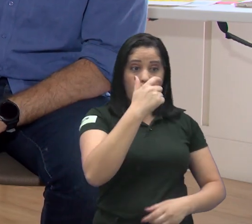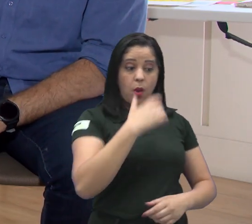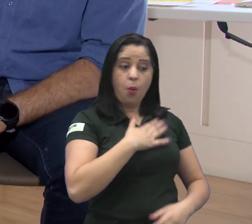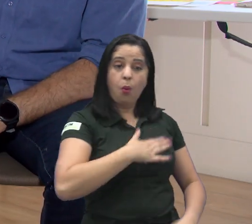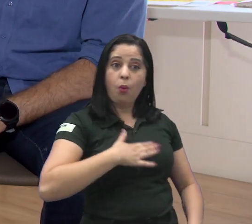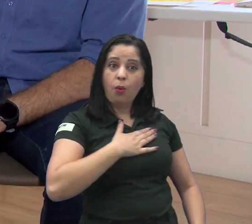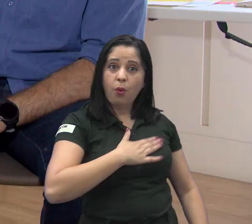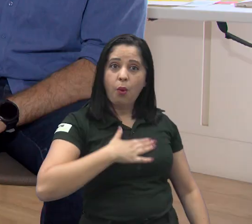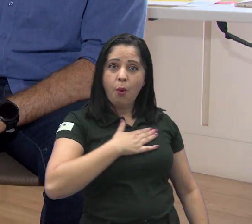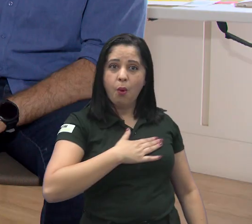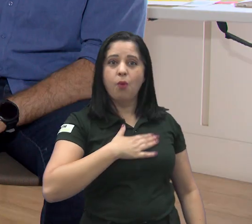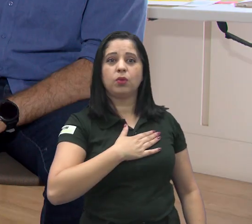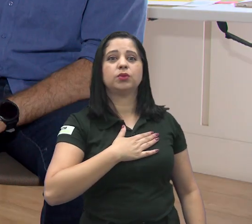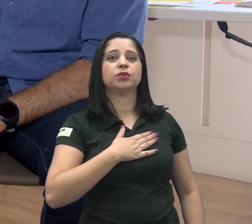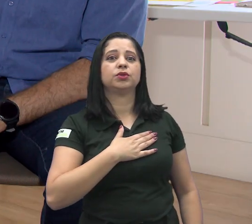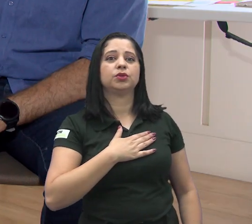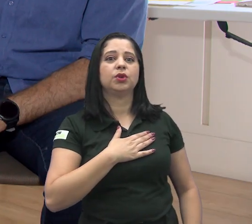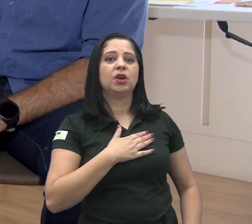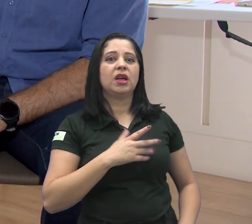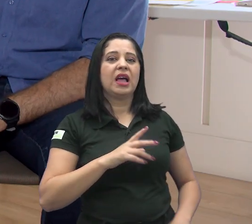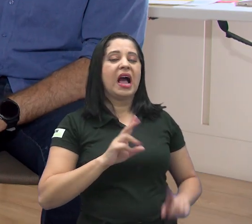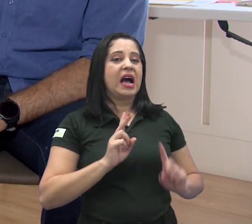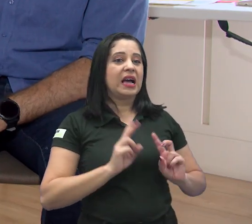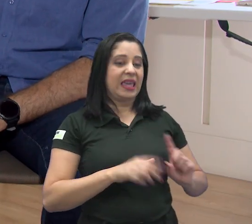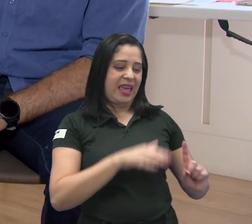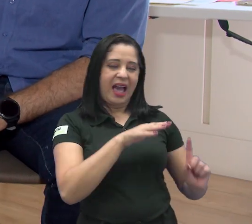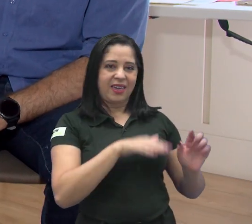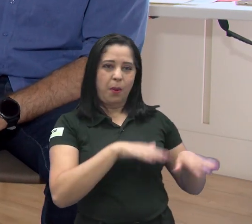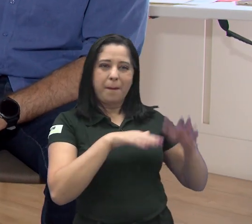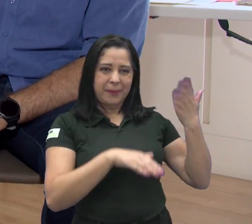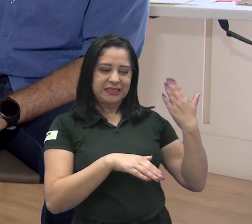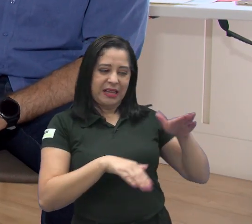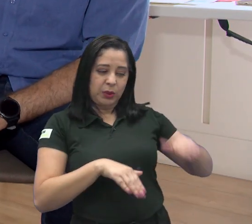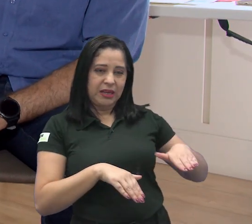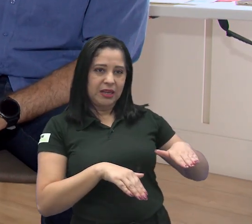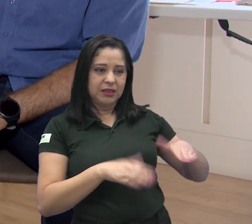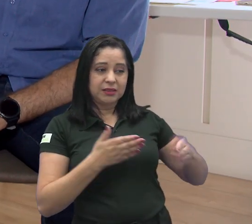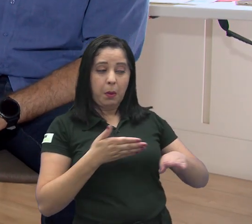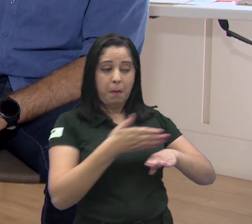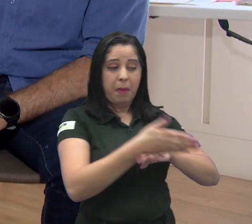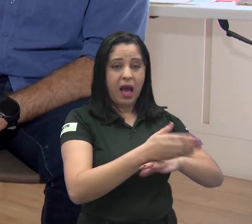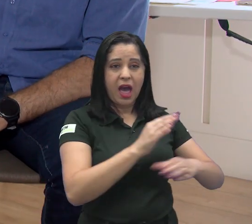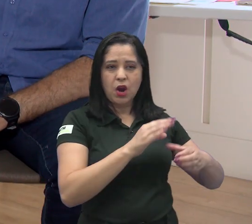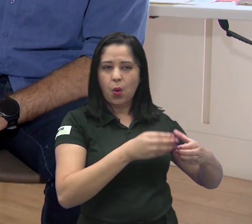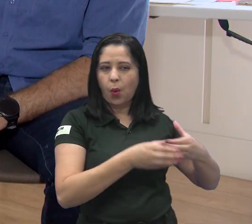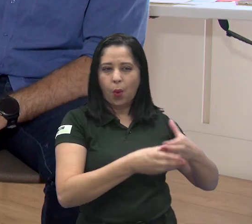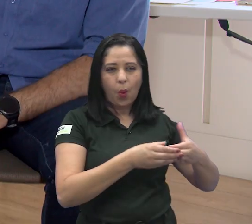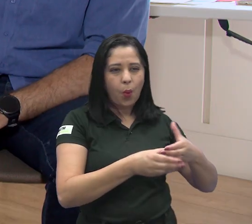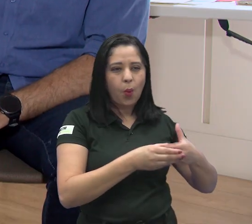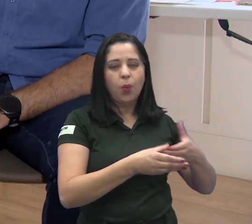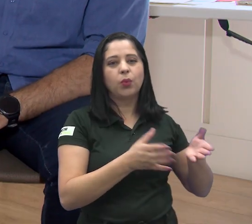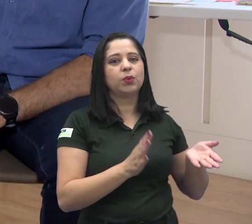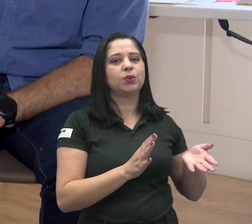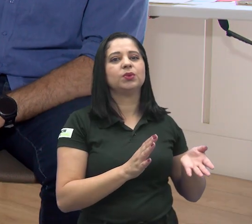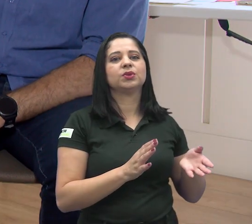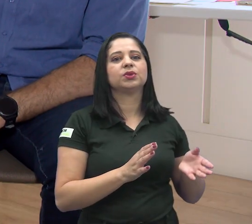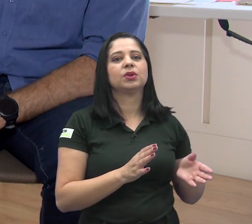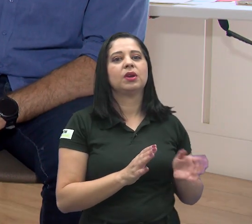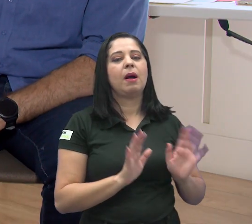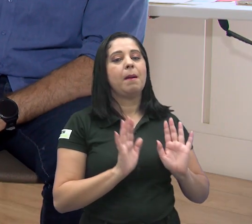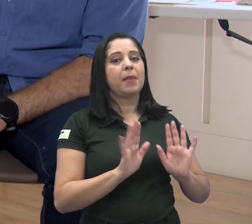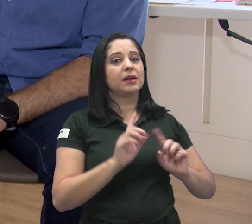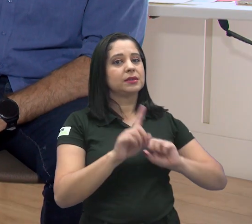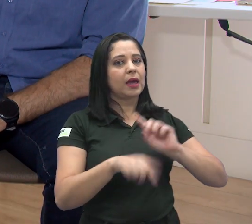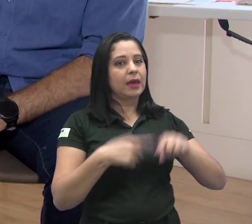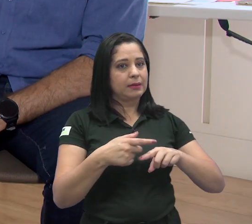Então participava sempre de concursos quando a gente era criança e tal, então vim nessa pegada. E aí quando eu optei